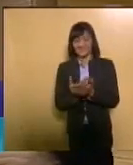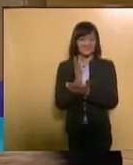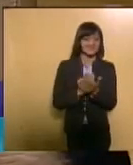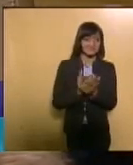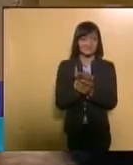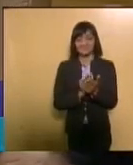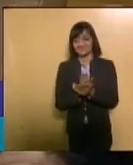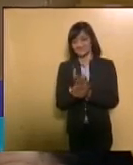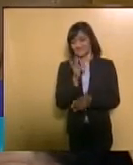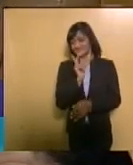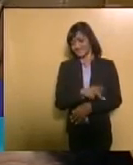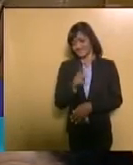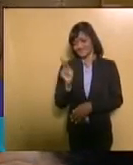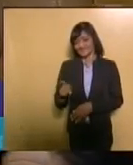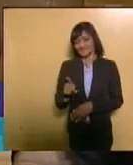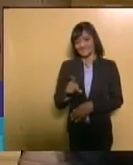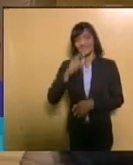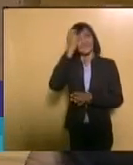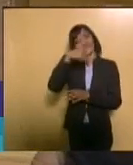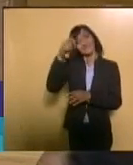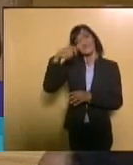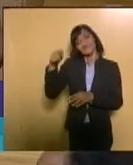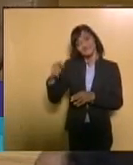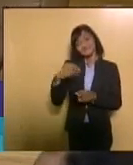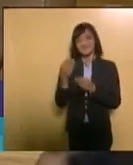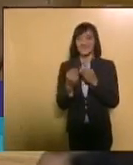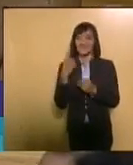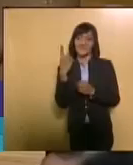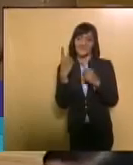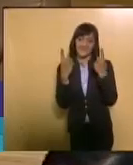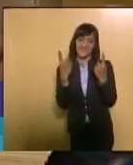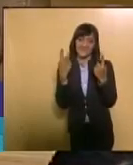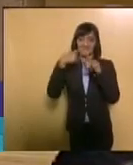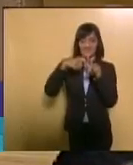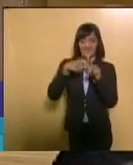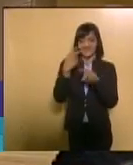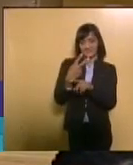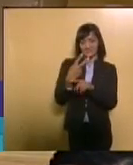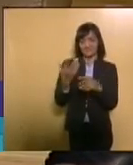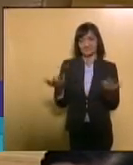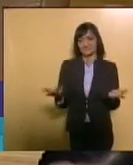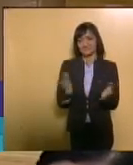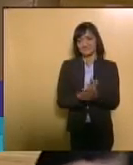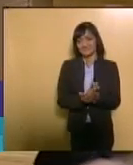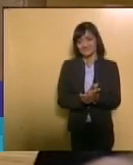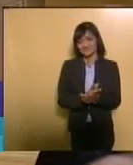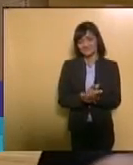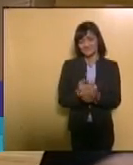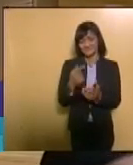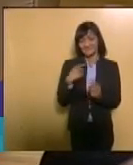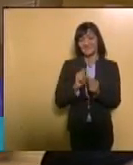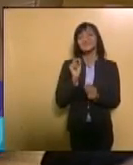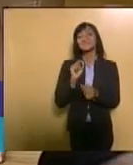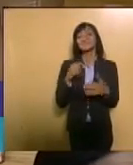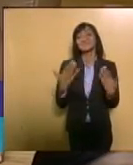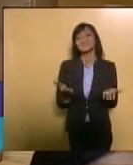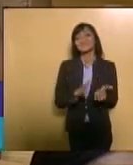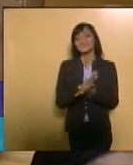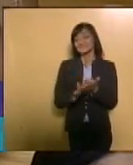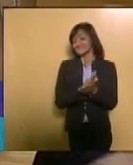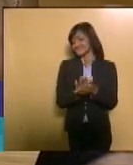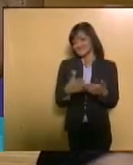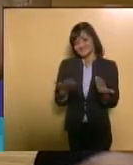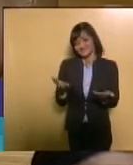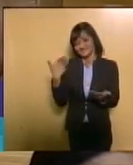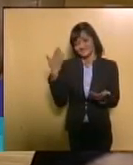professor tá lá na na frente do quadro só falar ah um mais um é dois é não sei o que né E aí o que é que ia servir para mim não ia servir de nada naquele